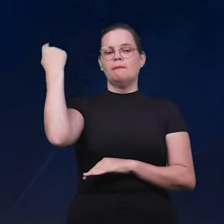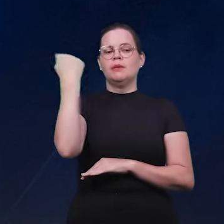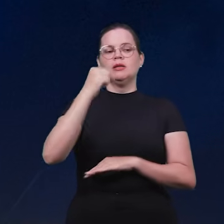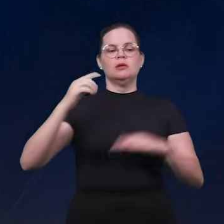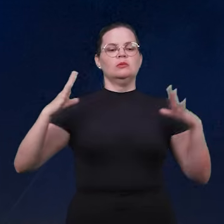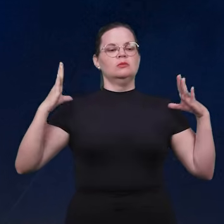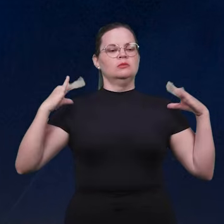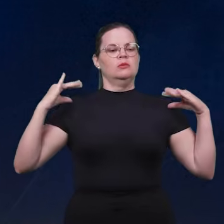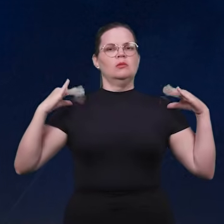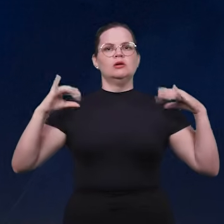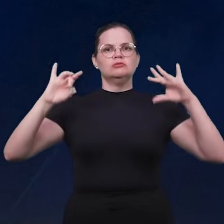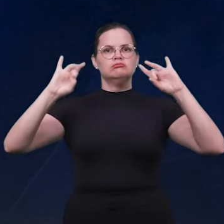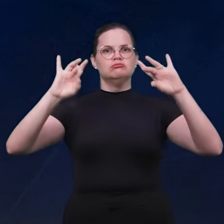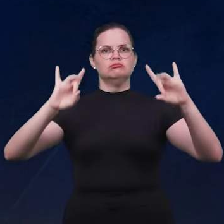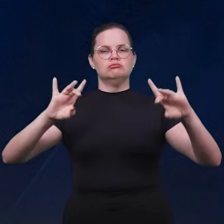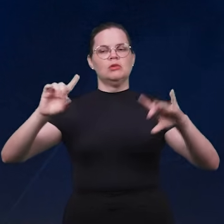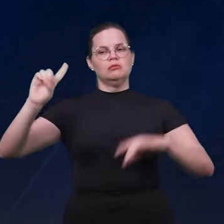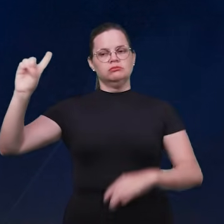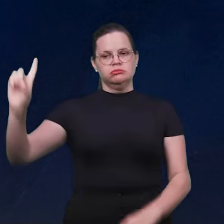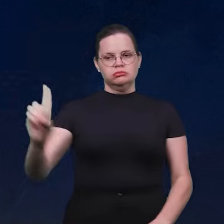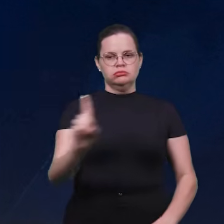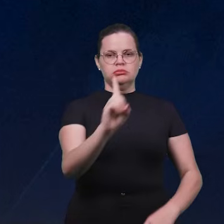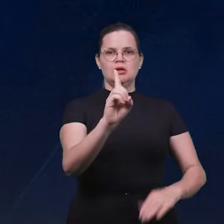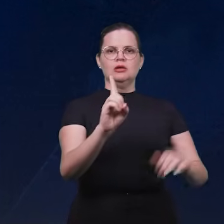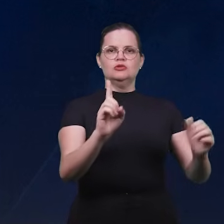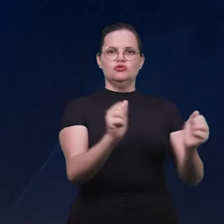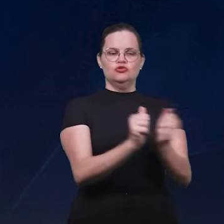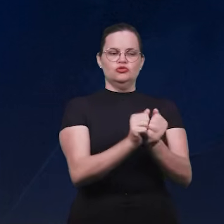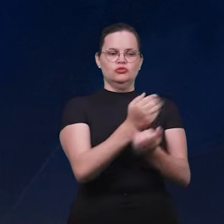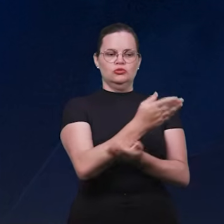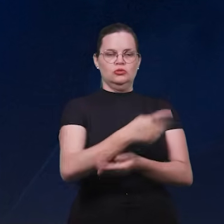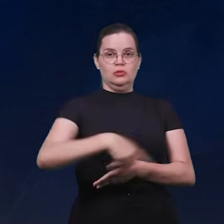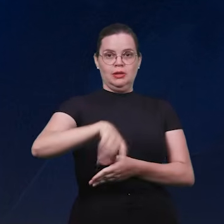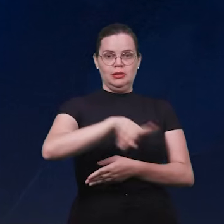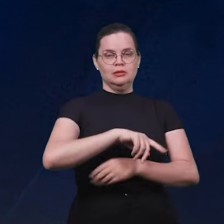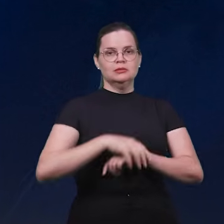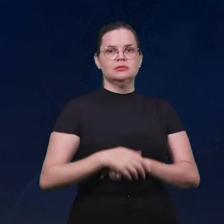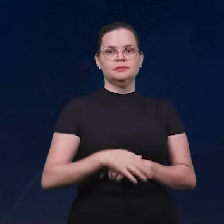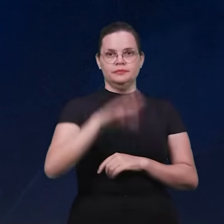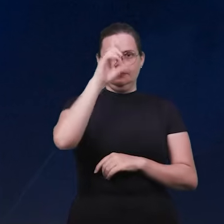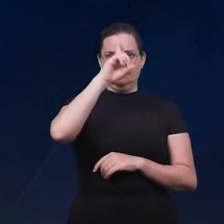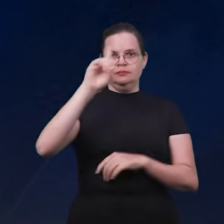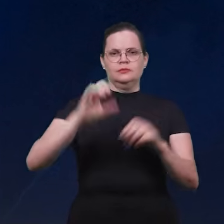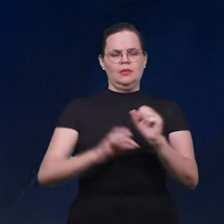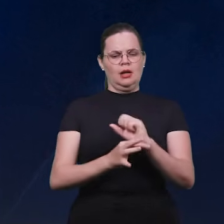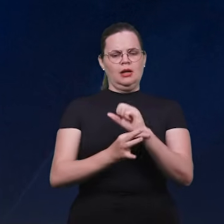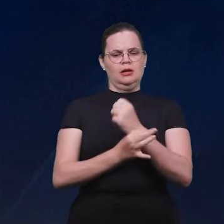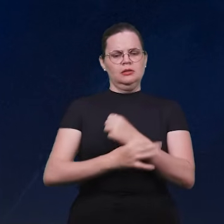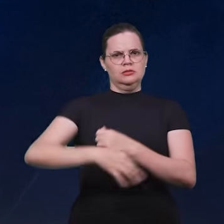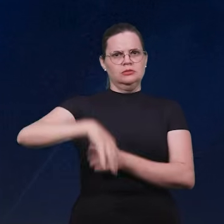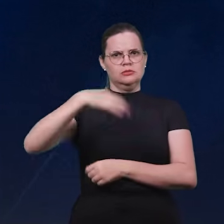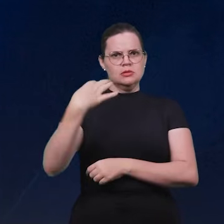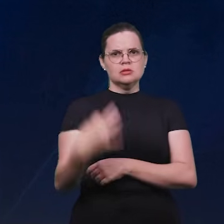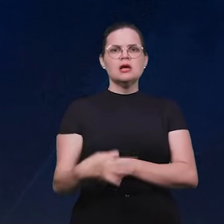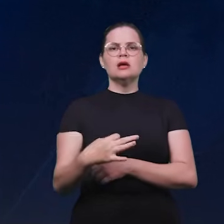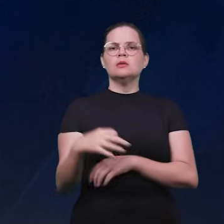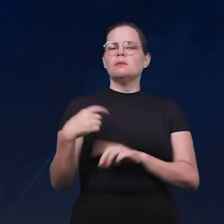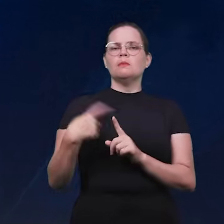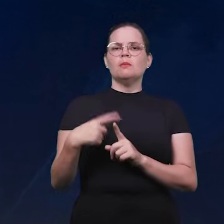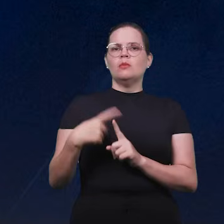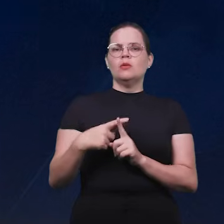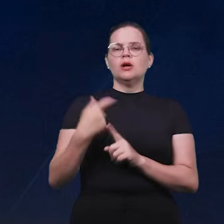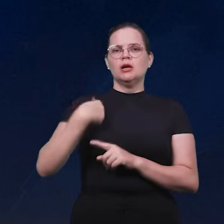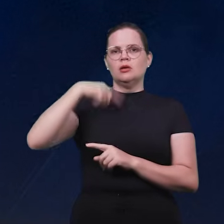de Deus para caminhar com eles. E Deus lhes garantiu o motivo dessa presença de Deus com